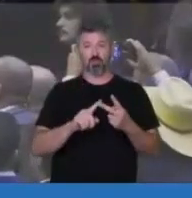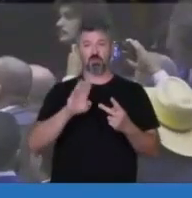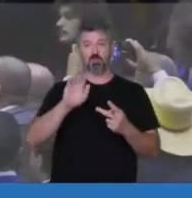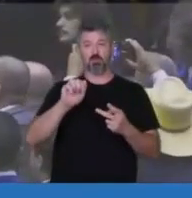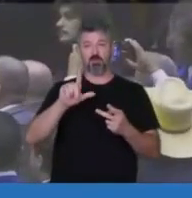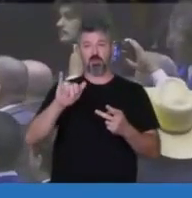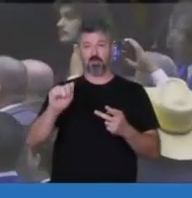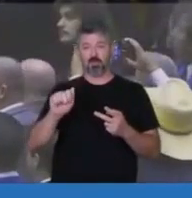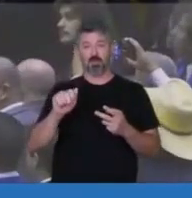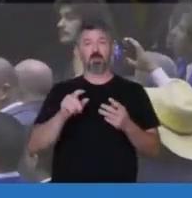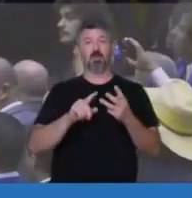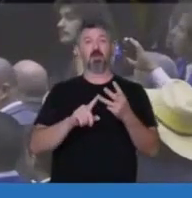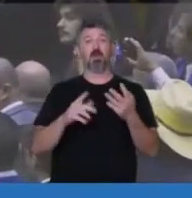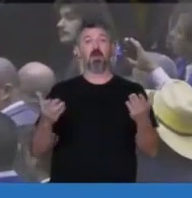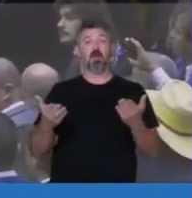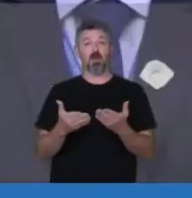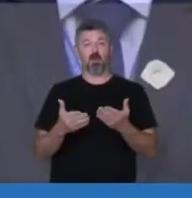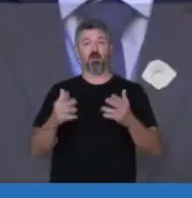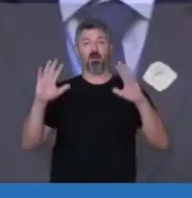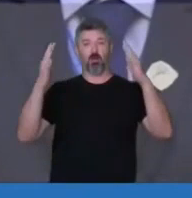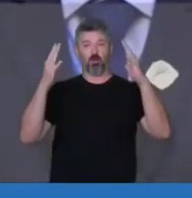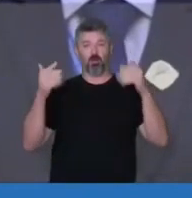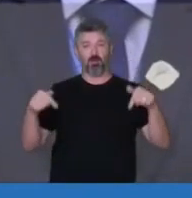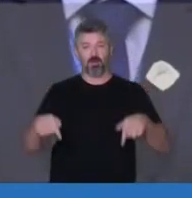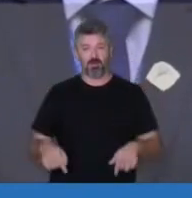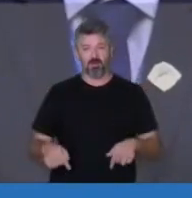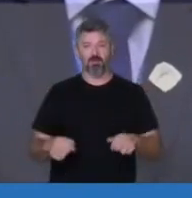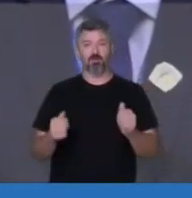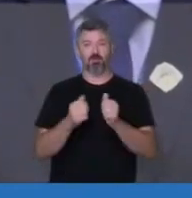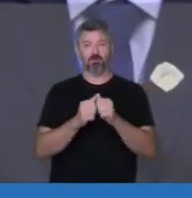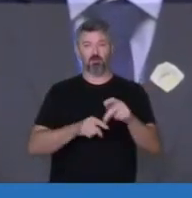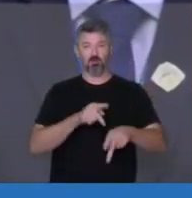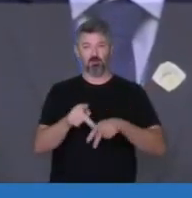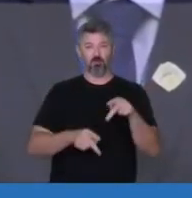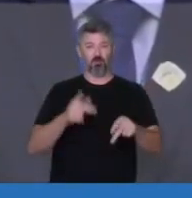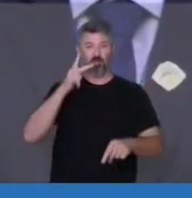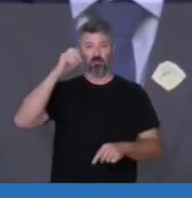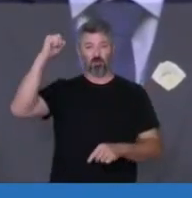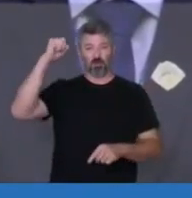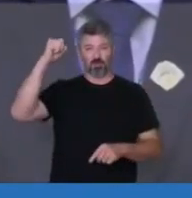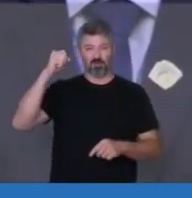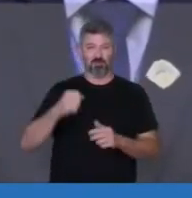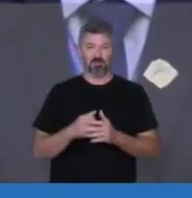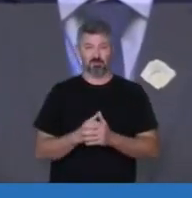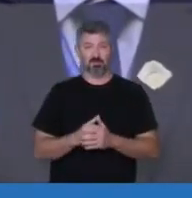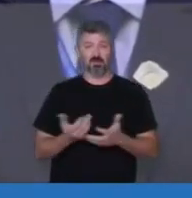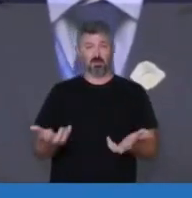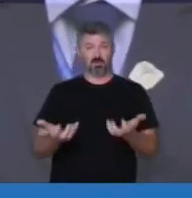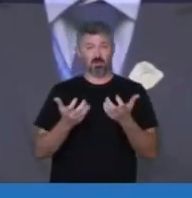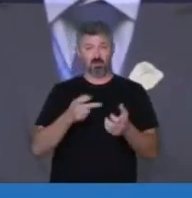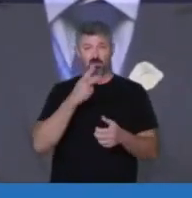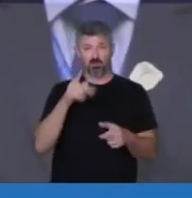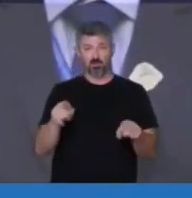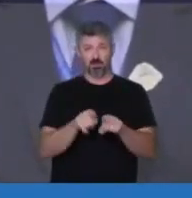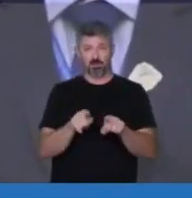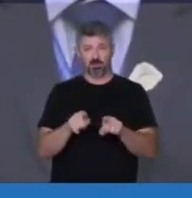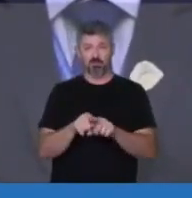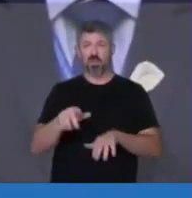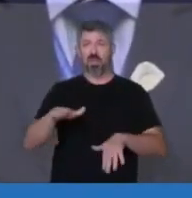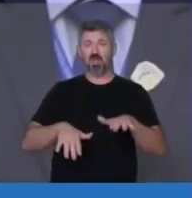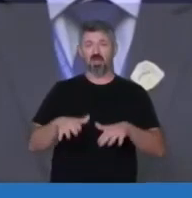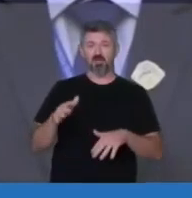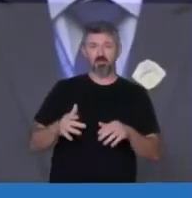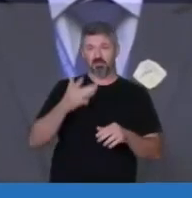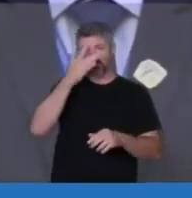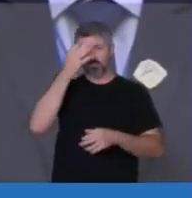esta eh alíquota né esta taxa taxa de iluminação né os municípios vão poder